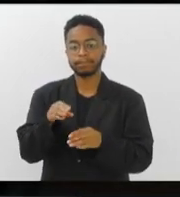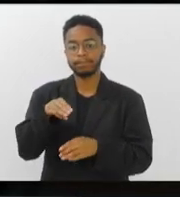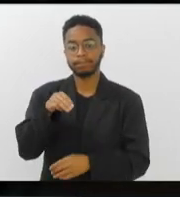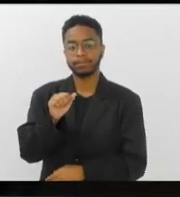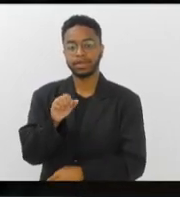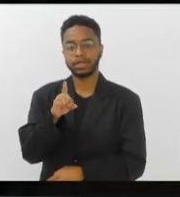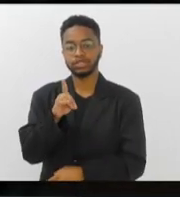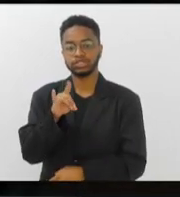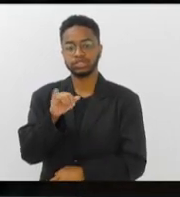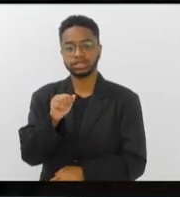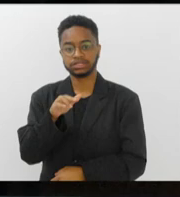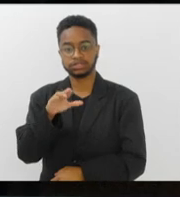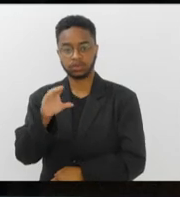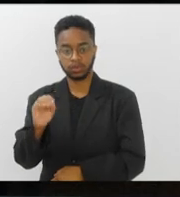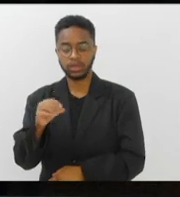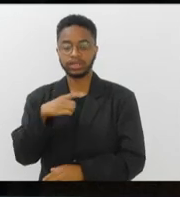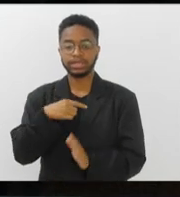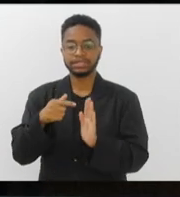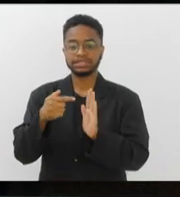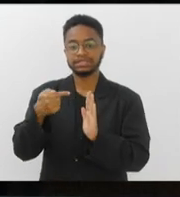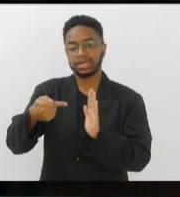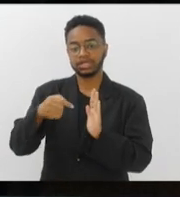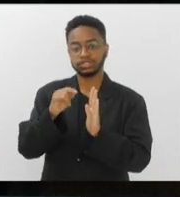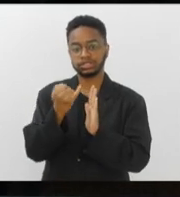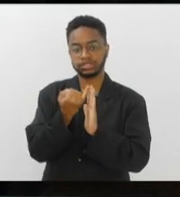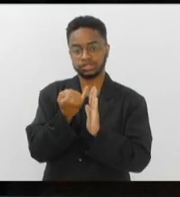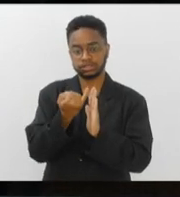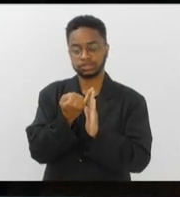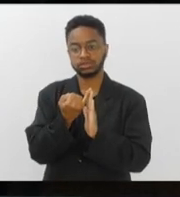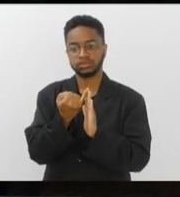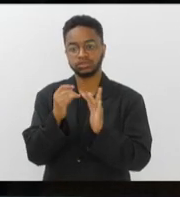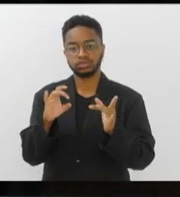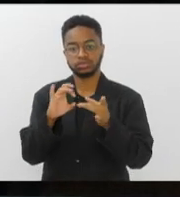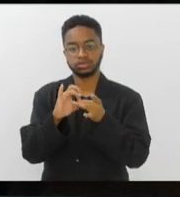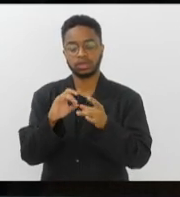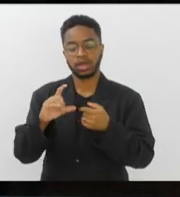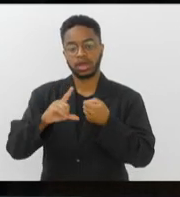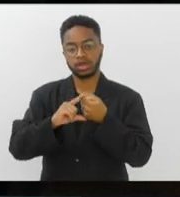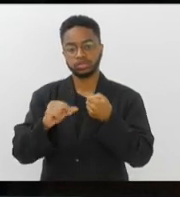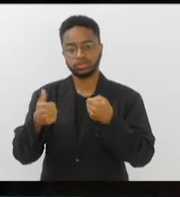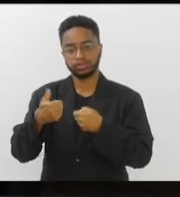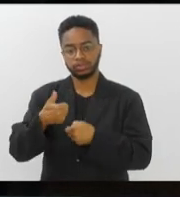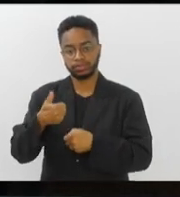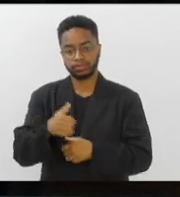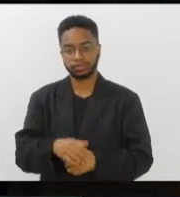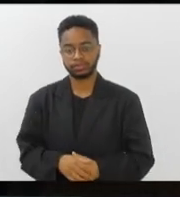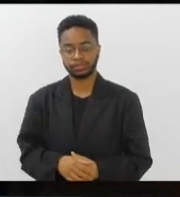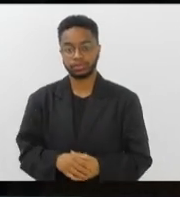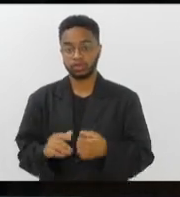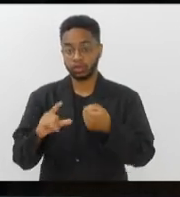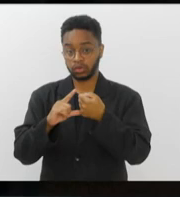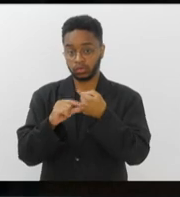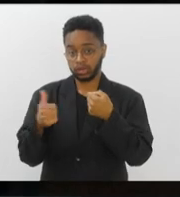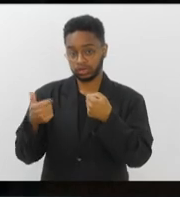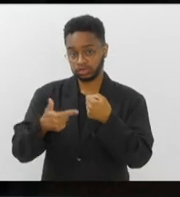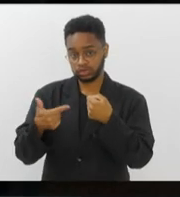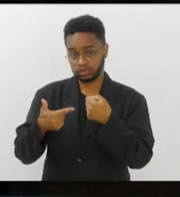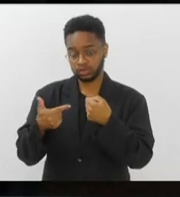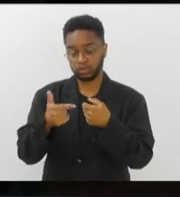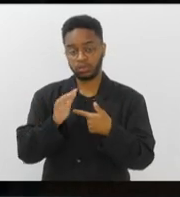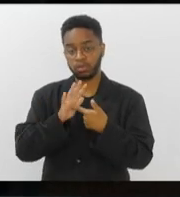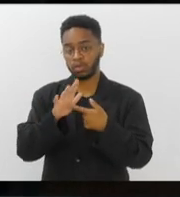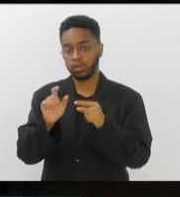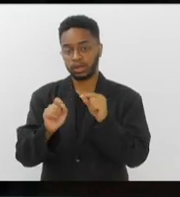7 incisos ligados ao artigo 1º. No artigo 2º, diz